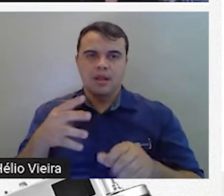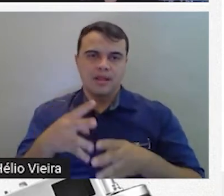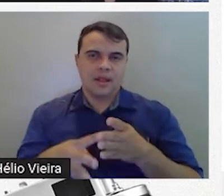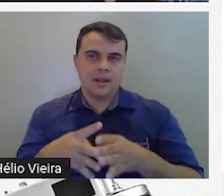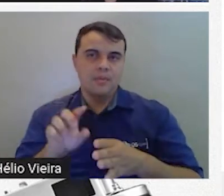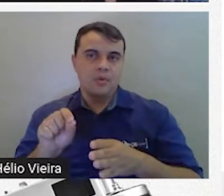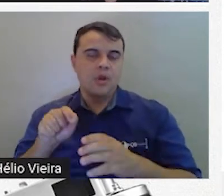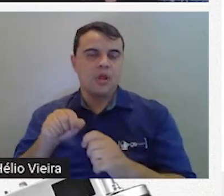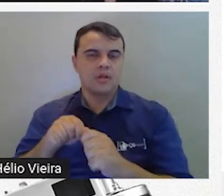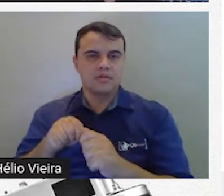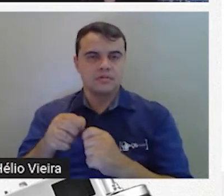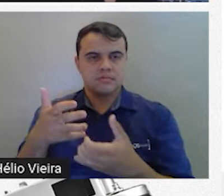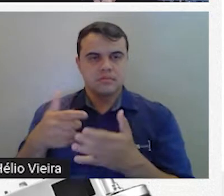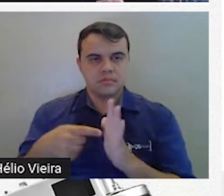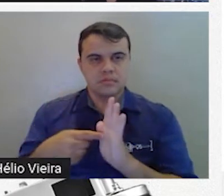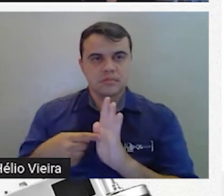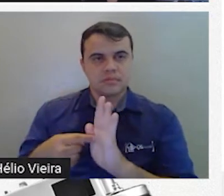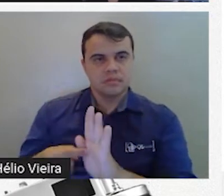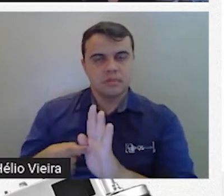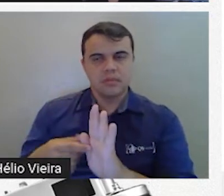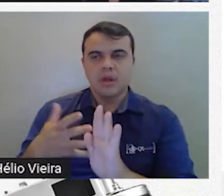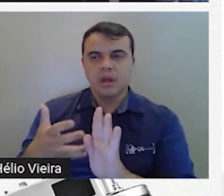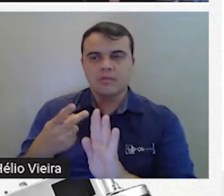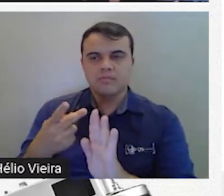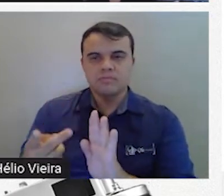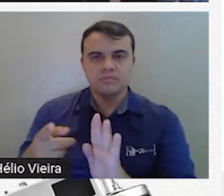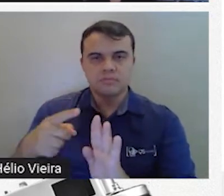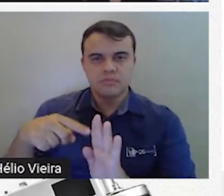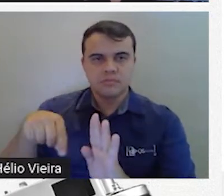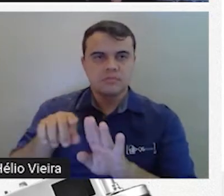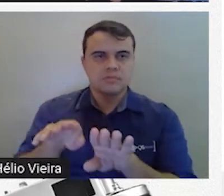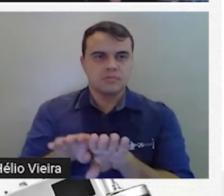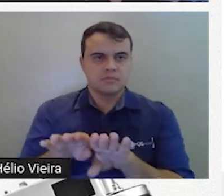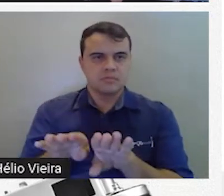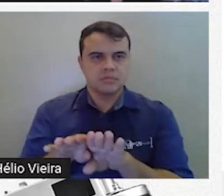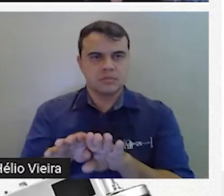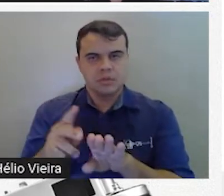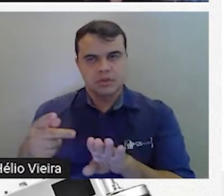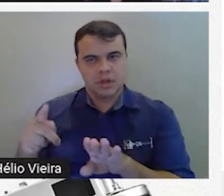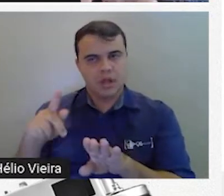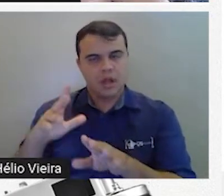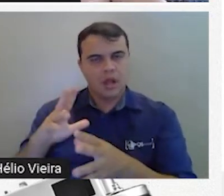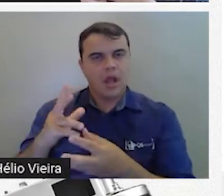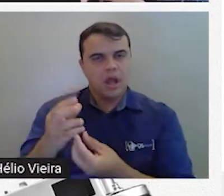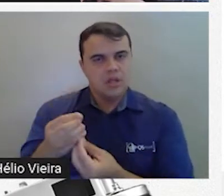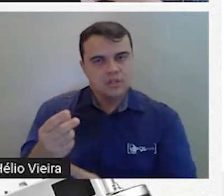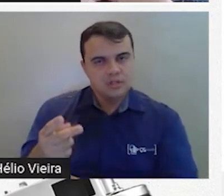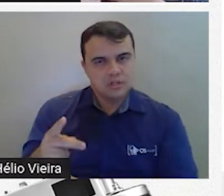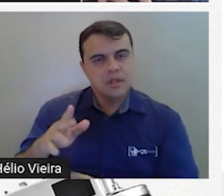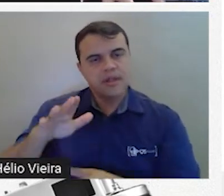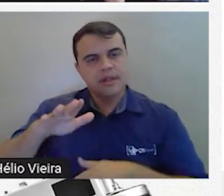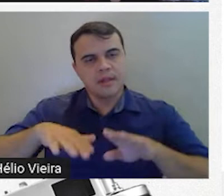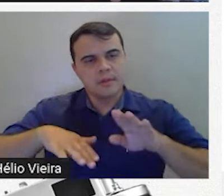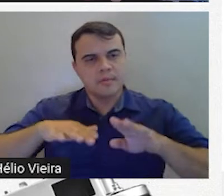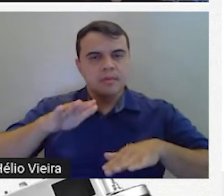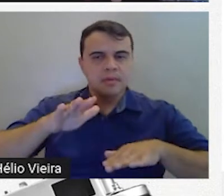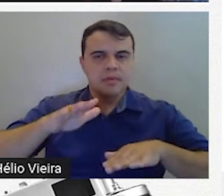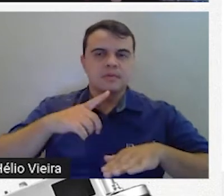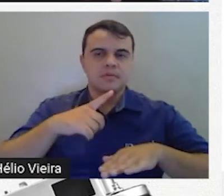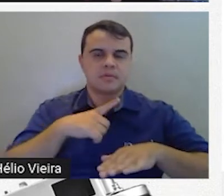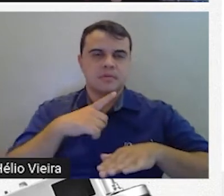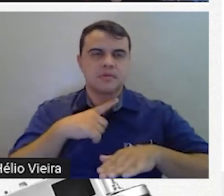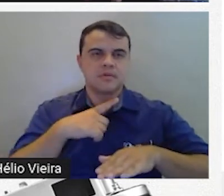No que ele quer transmitir na arte dele. Então, isso vai depender muito